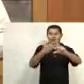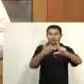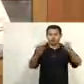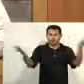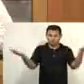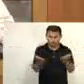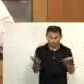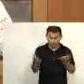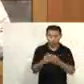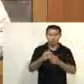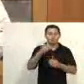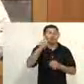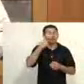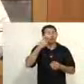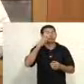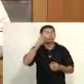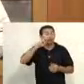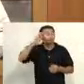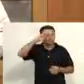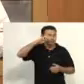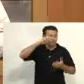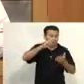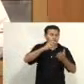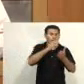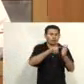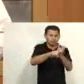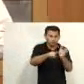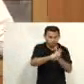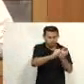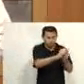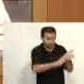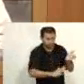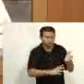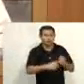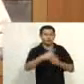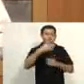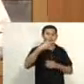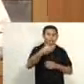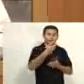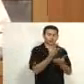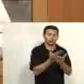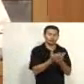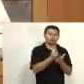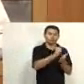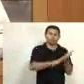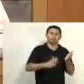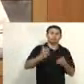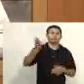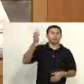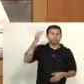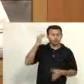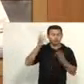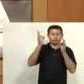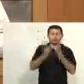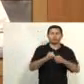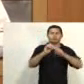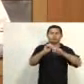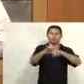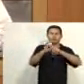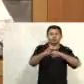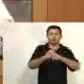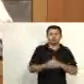de hoje, revendo o exercício com vocês, o exercício 2 da aula atividade passada, que justamente trabalha